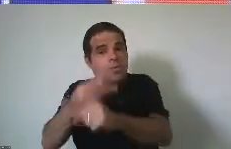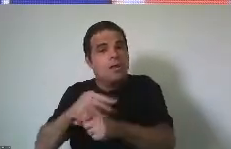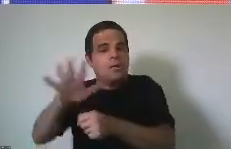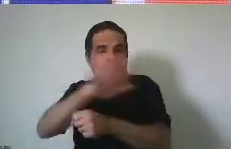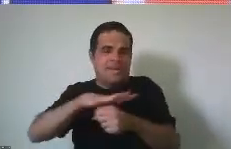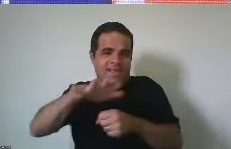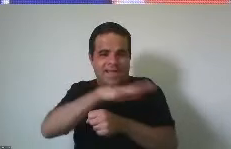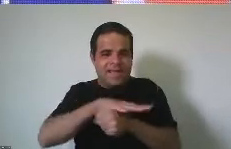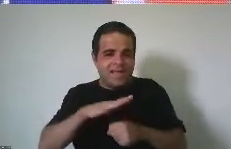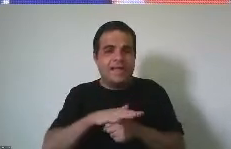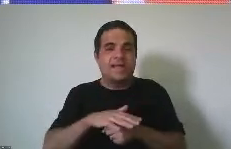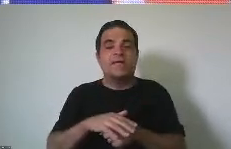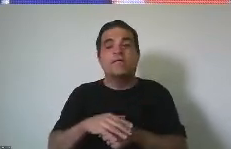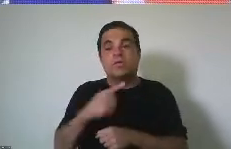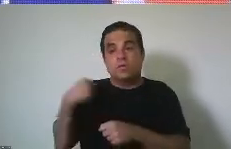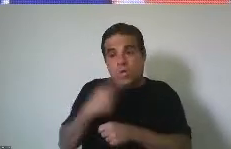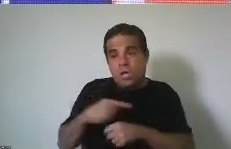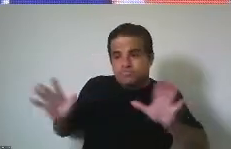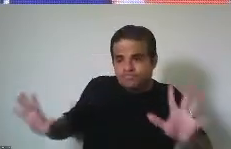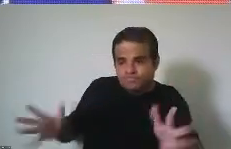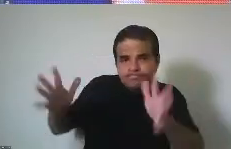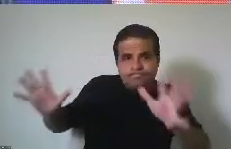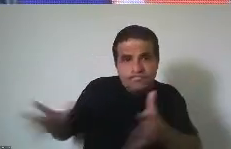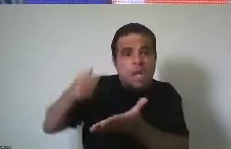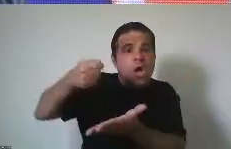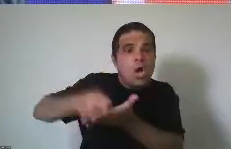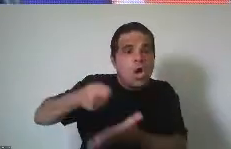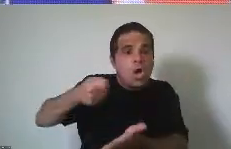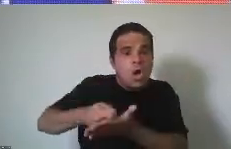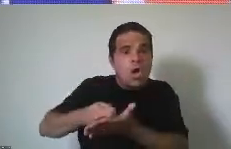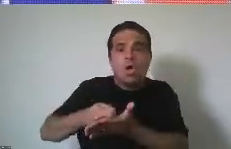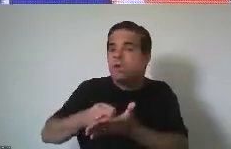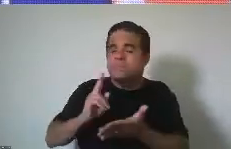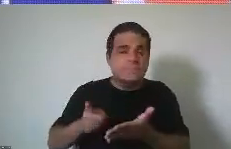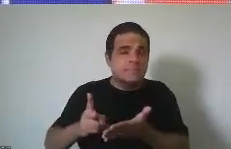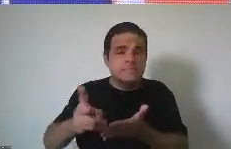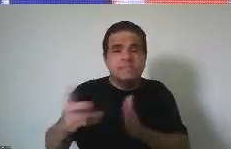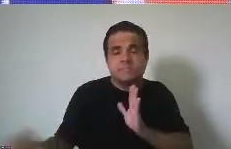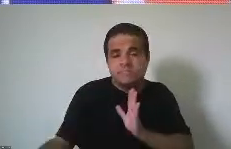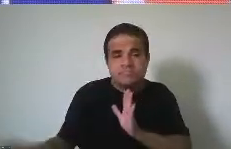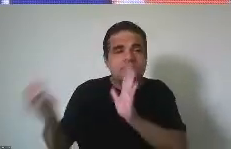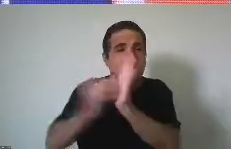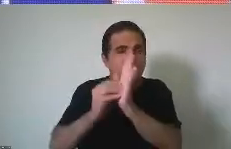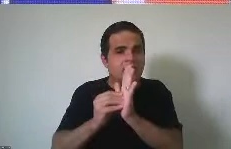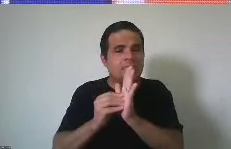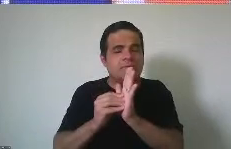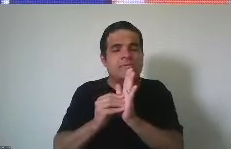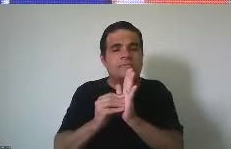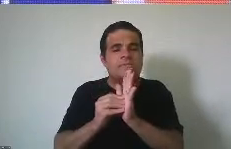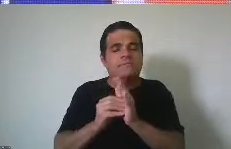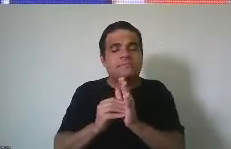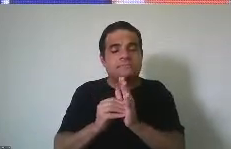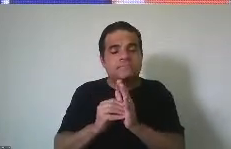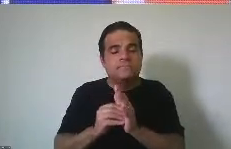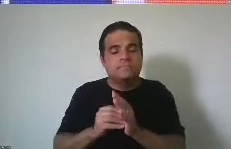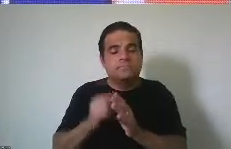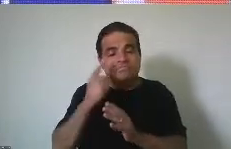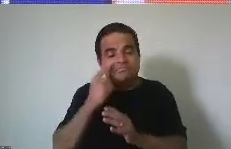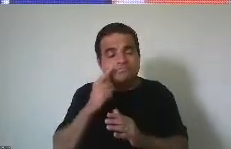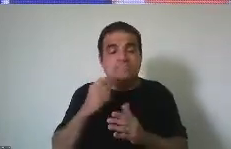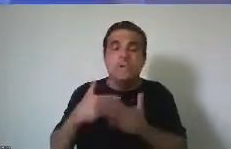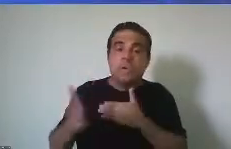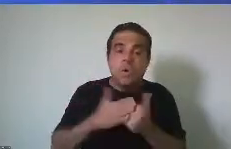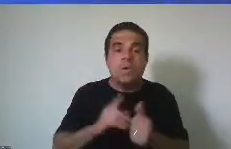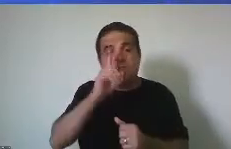nosso incentiva não sou briga a correr sempre na boca de eficiência de custos